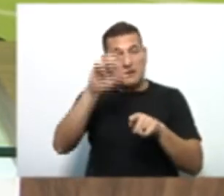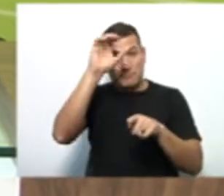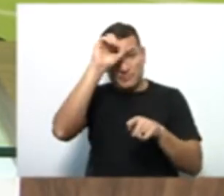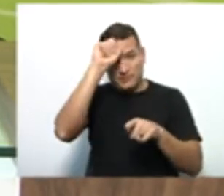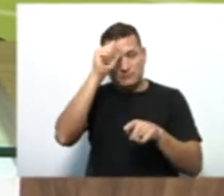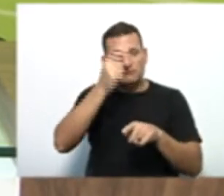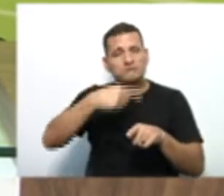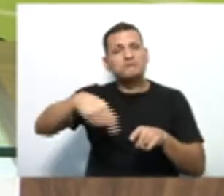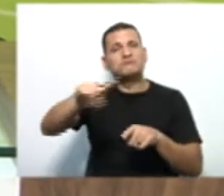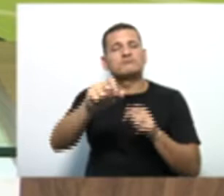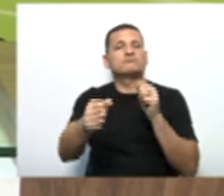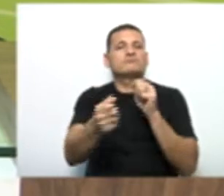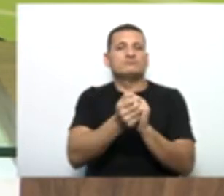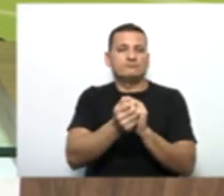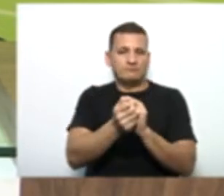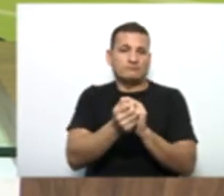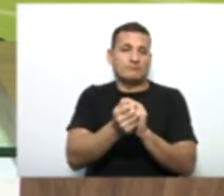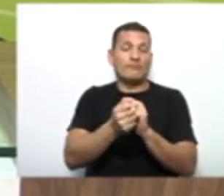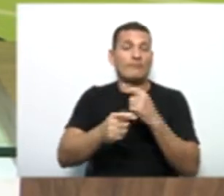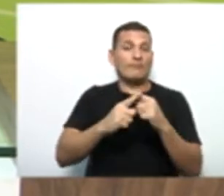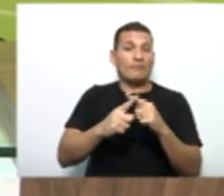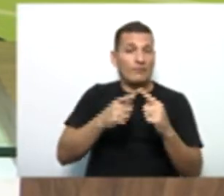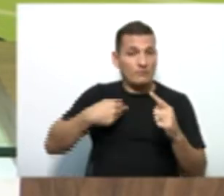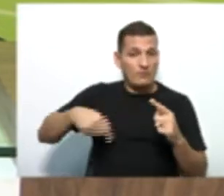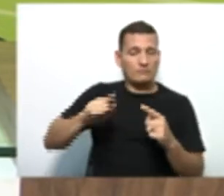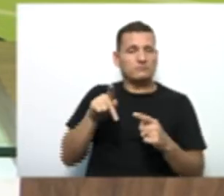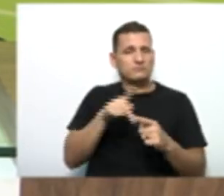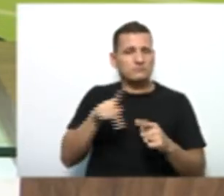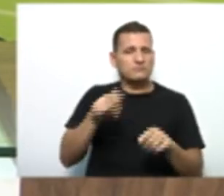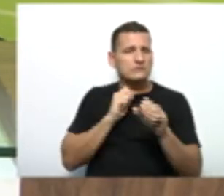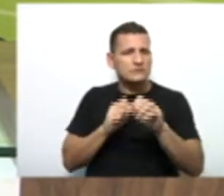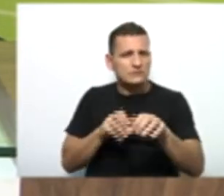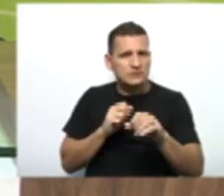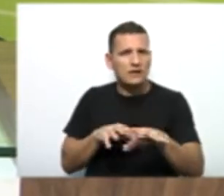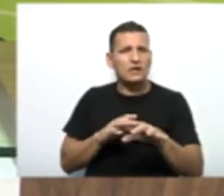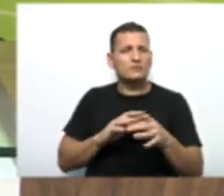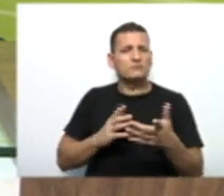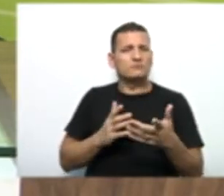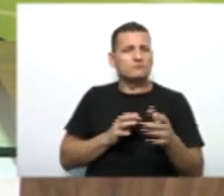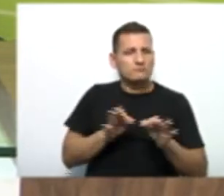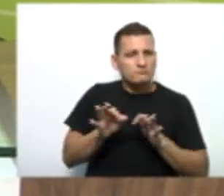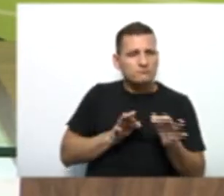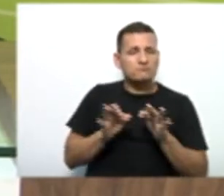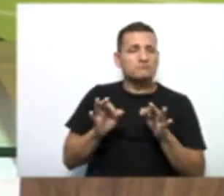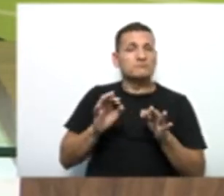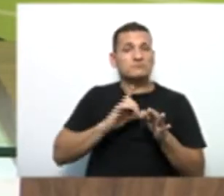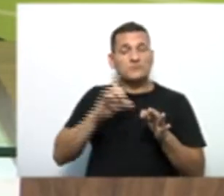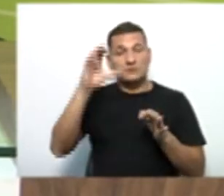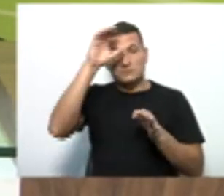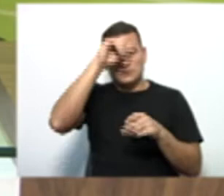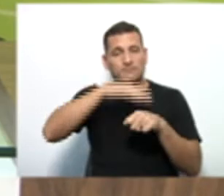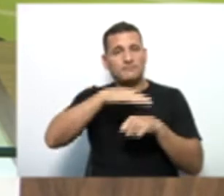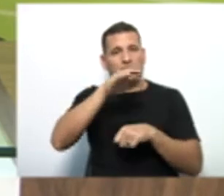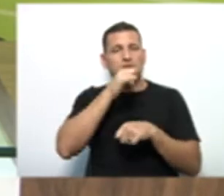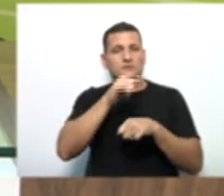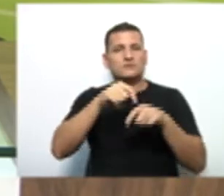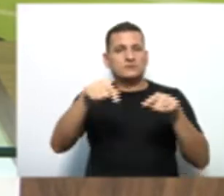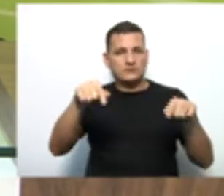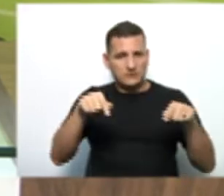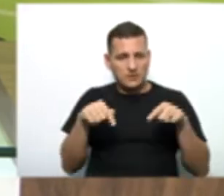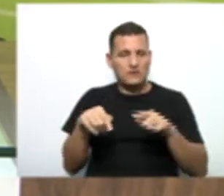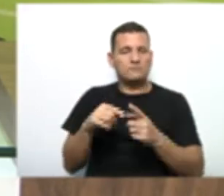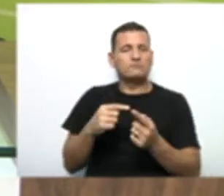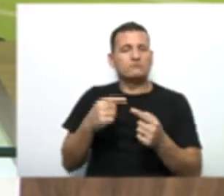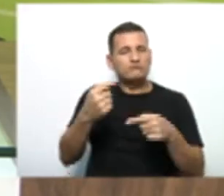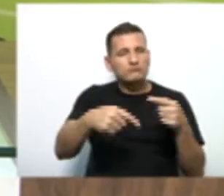nós, professores, quando nós ensinamos, quando nós nos preparamos, nós aprendemos muito mais quando estamos em sala de aula,